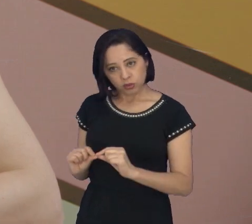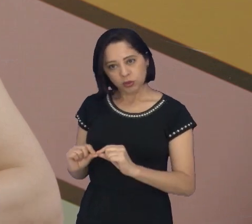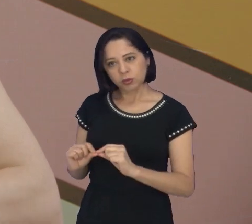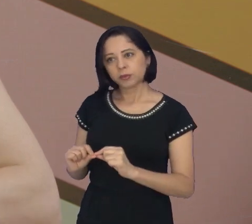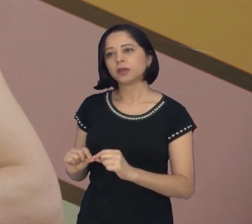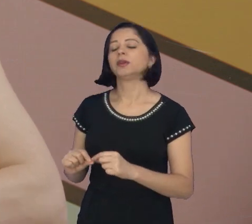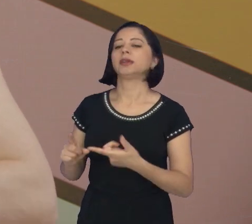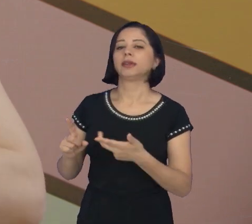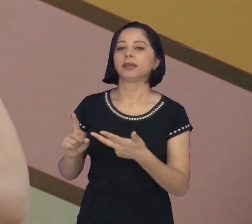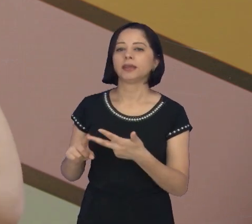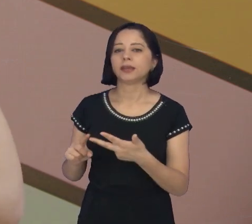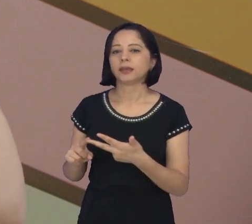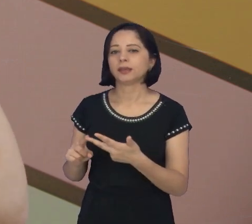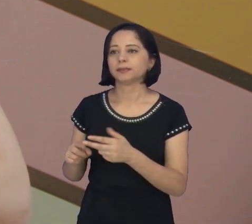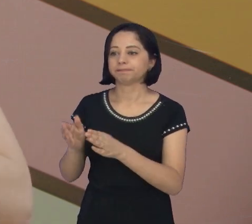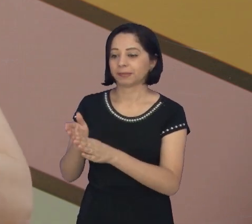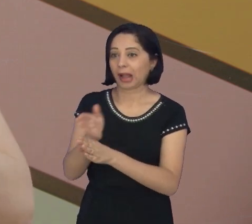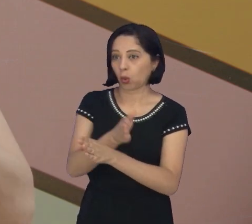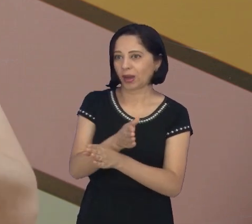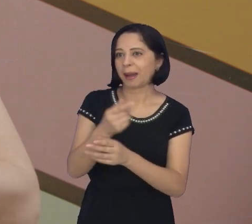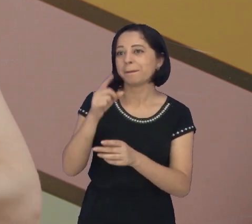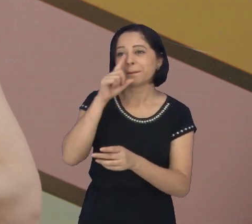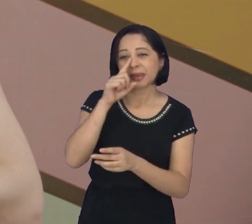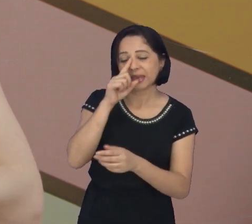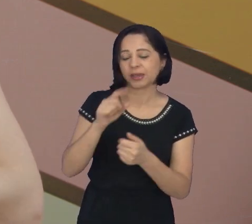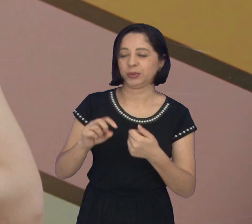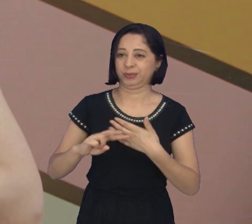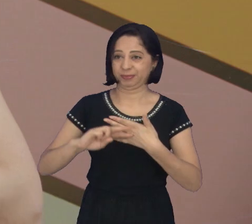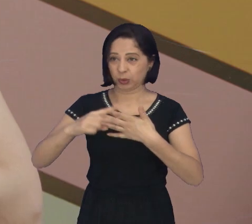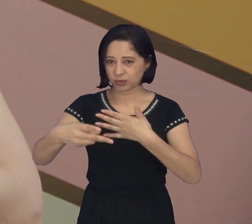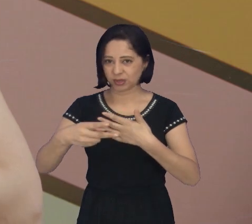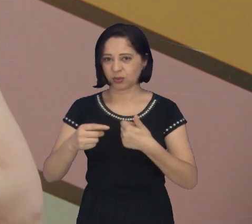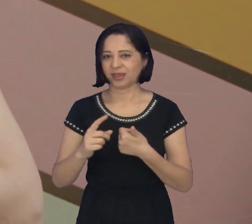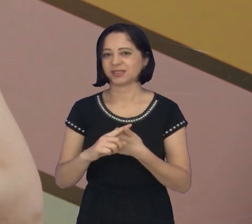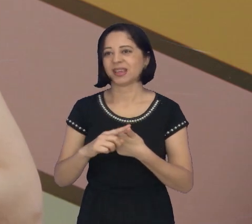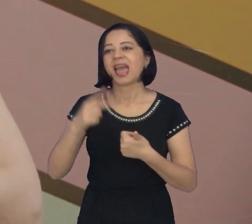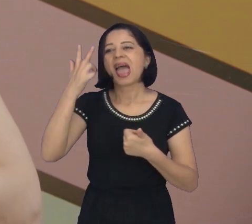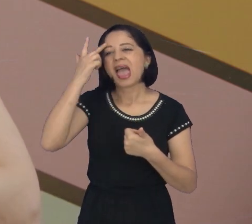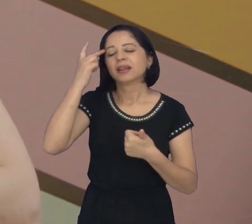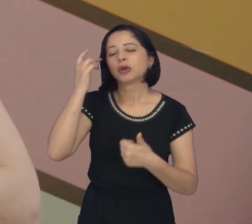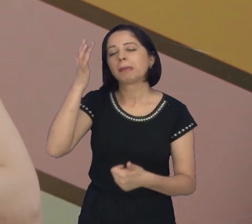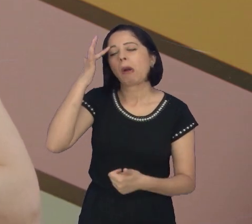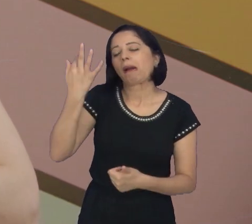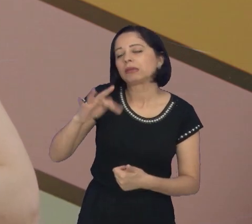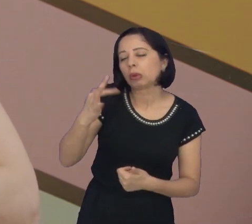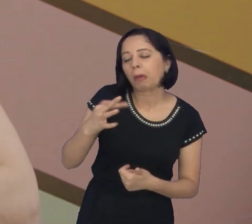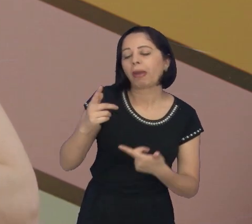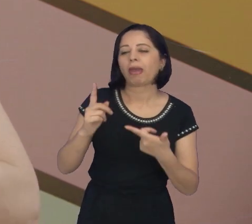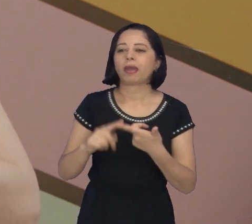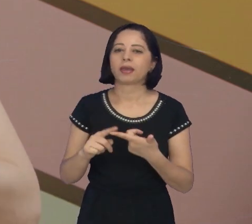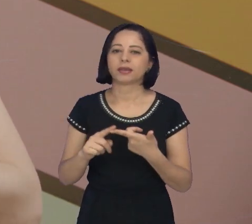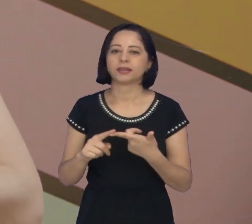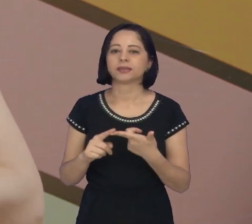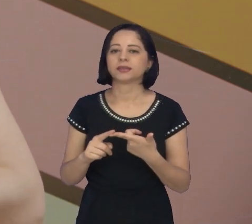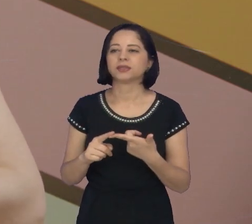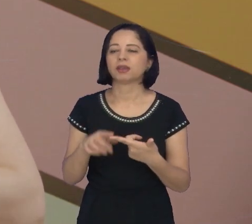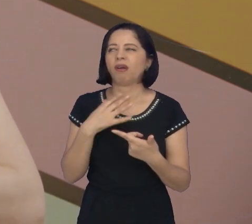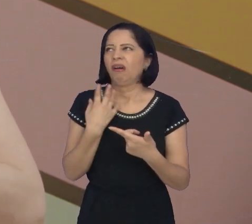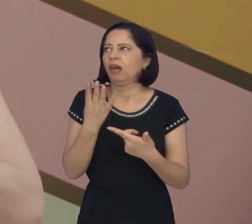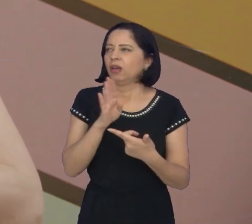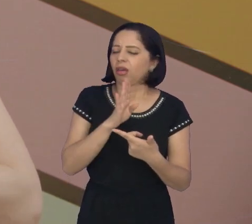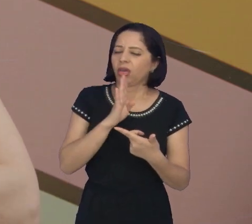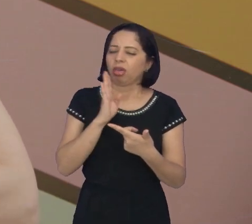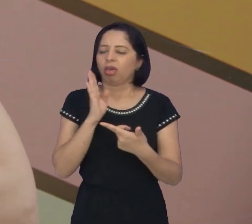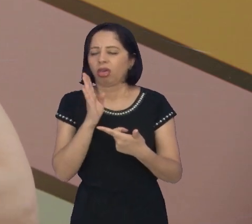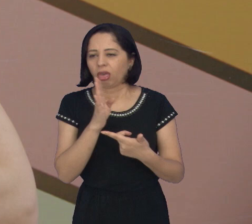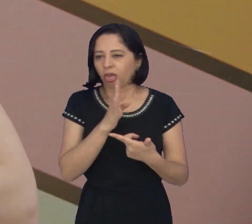endométrio. E aí, falando sobre riscos e efeitos colaterais. É comum apresentar dor de cabeça, enxaqueca, náusea,